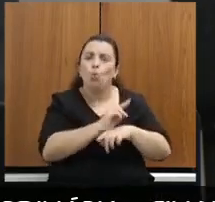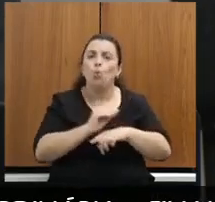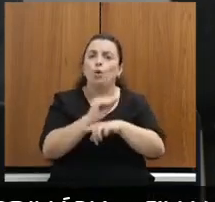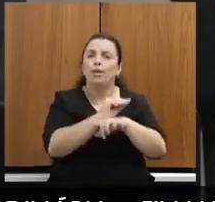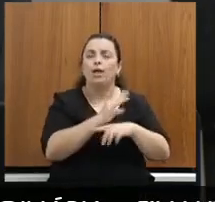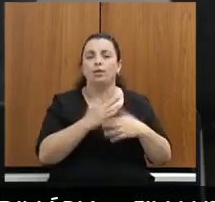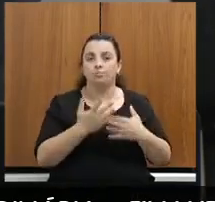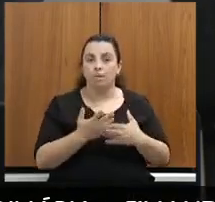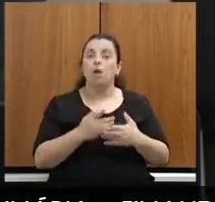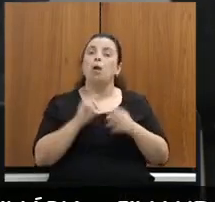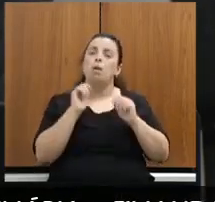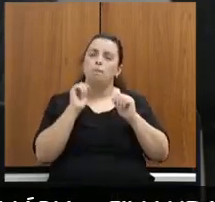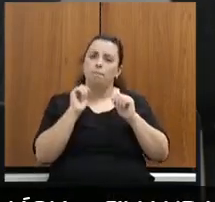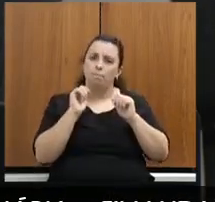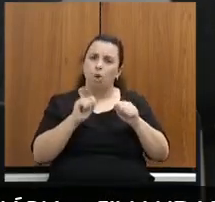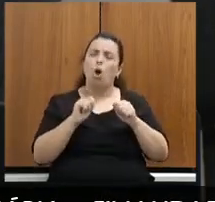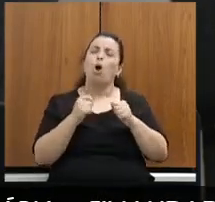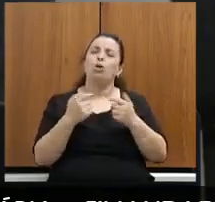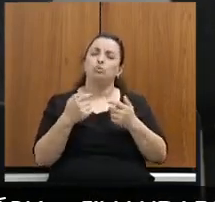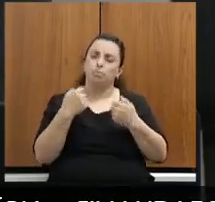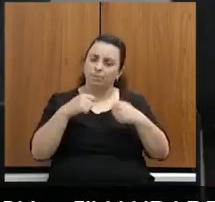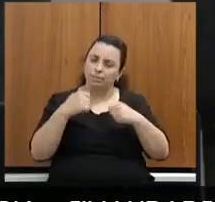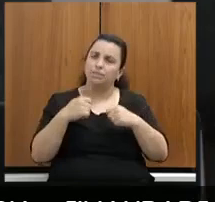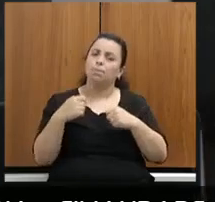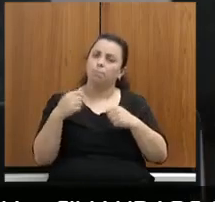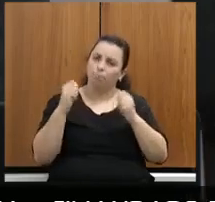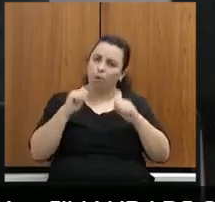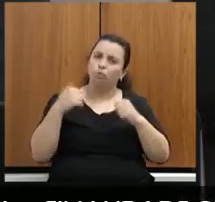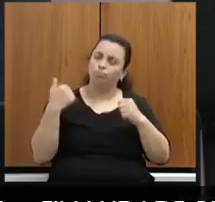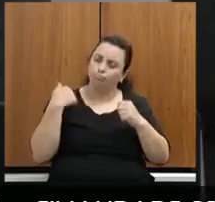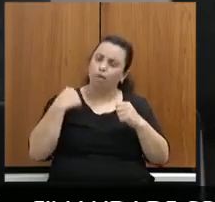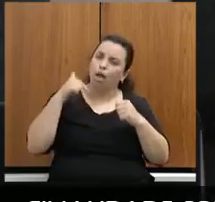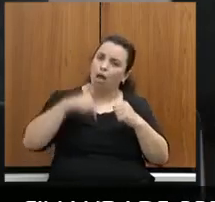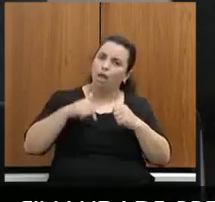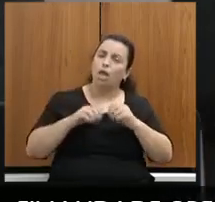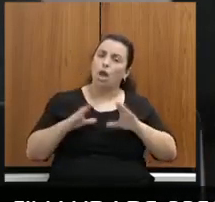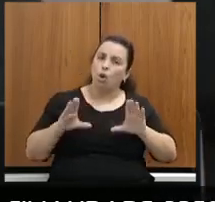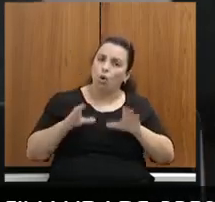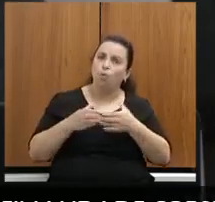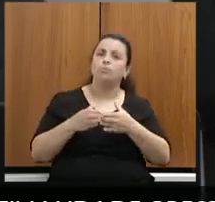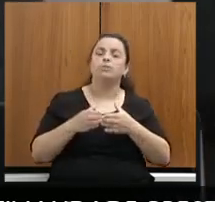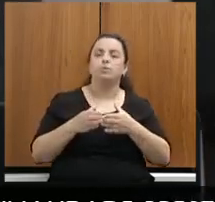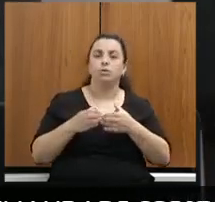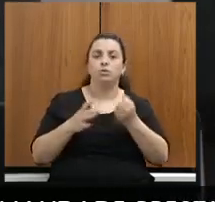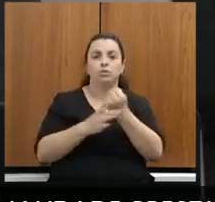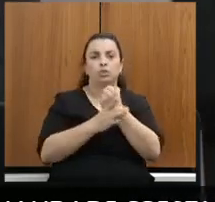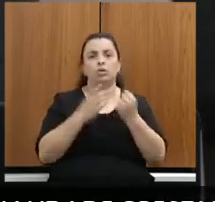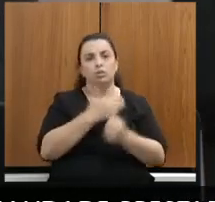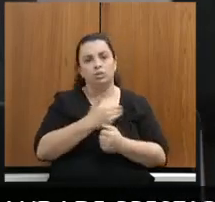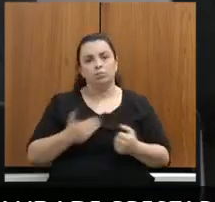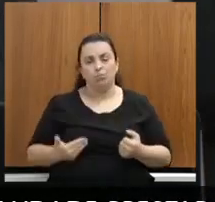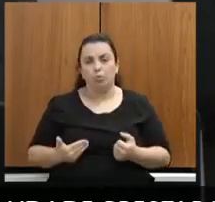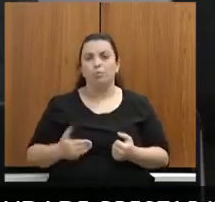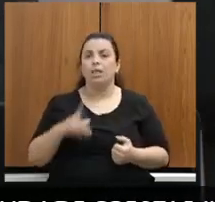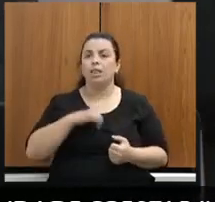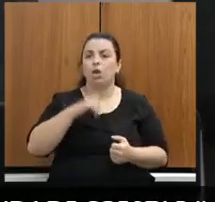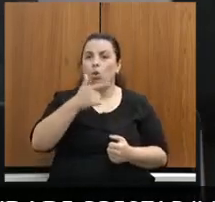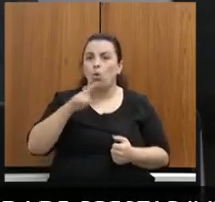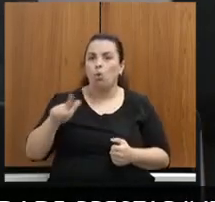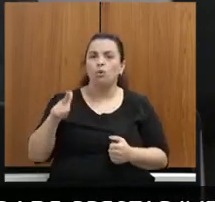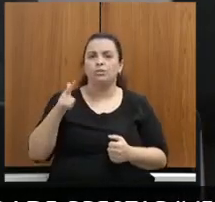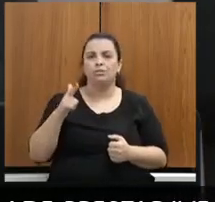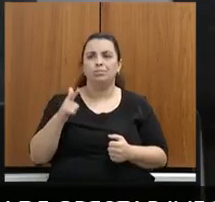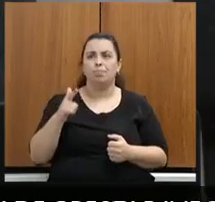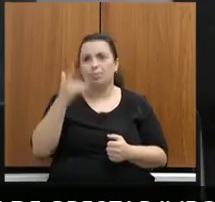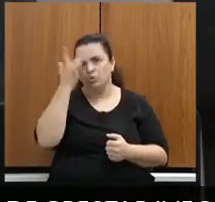condição O senhor percebe que a posição os parlamentares todos da comissão e outros que não são mais que aqui estiveram também